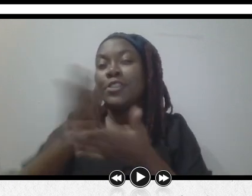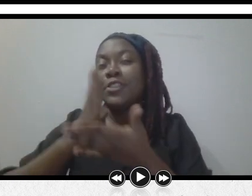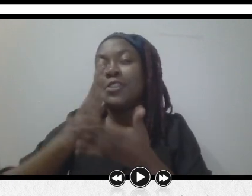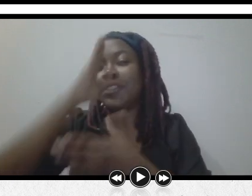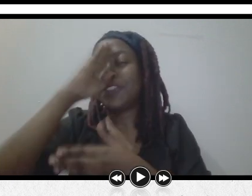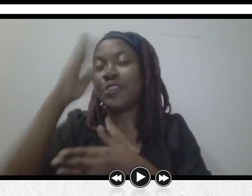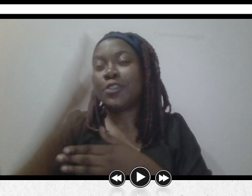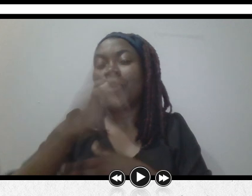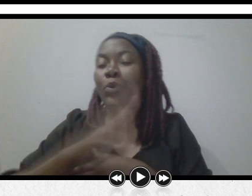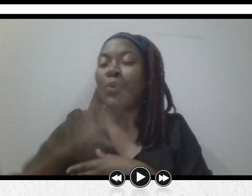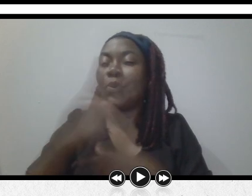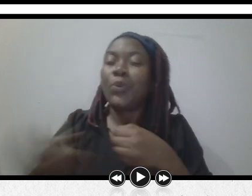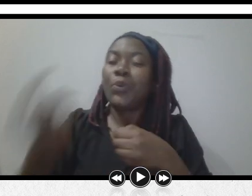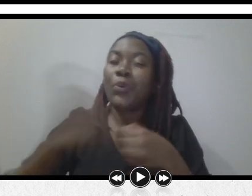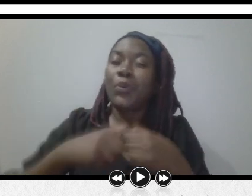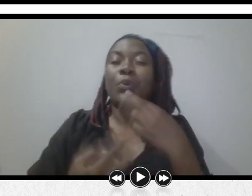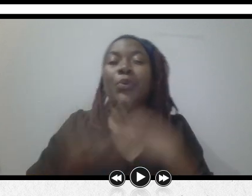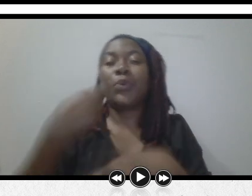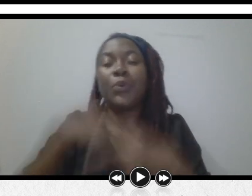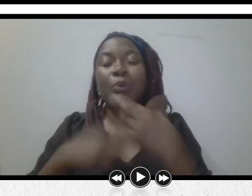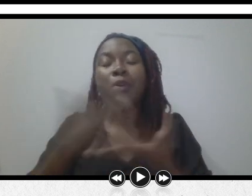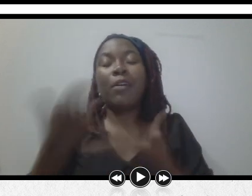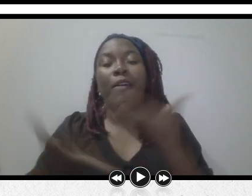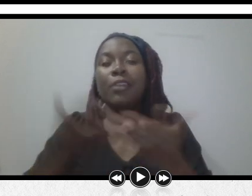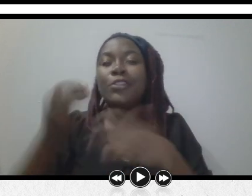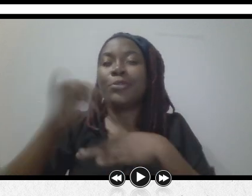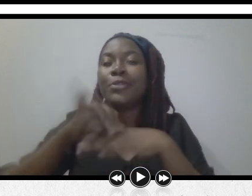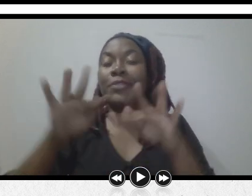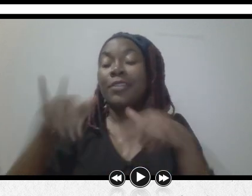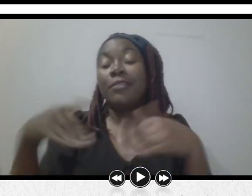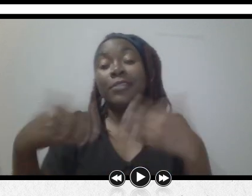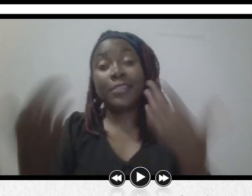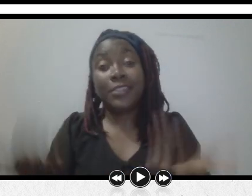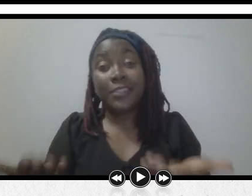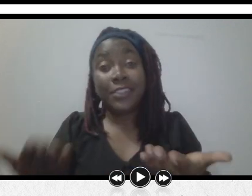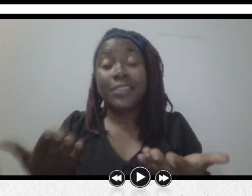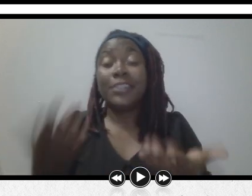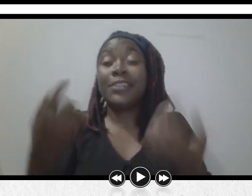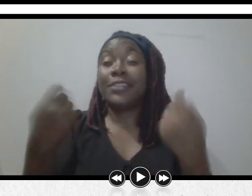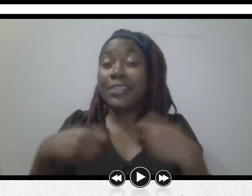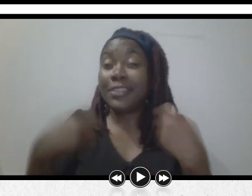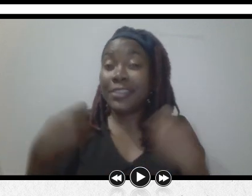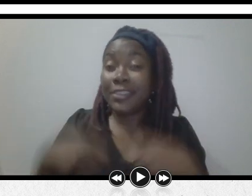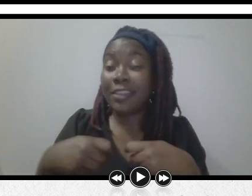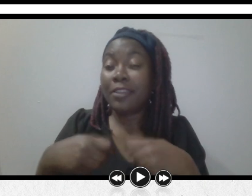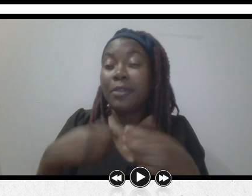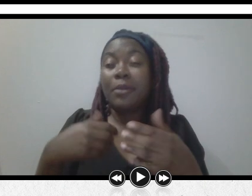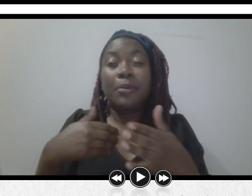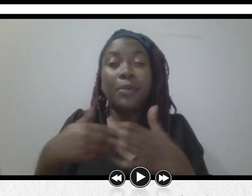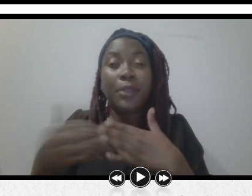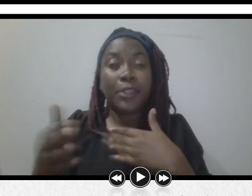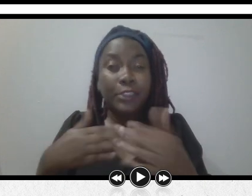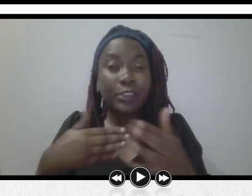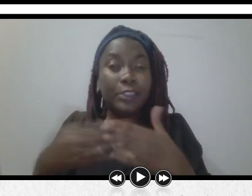separação em frações de resíduos, que serão destinados para o reuso, reciclagem, tratamento e disposição final. Então,